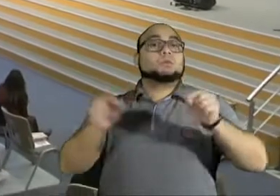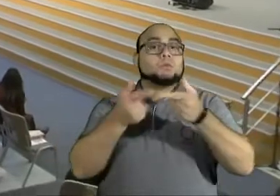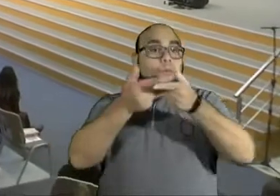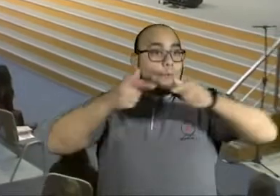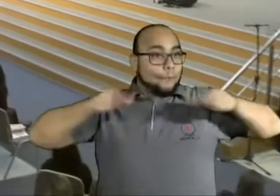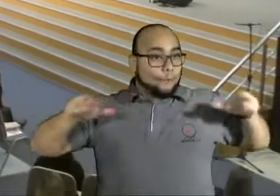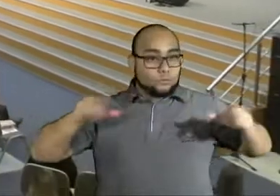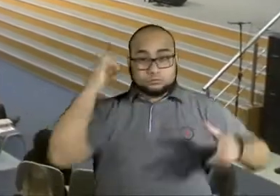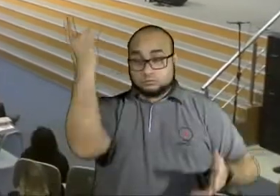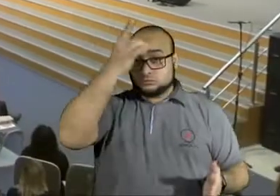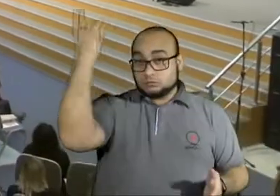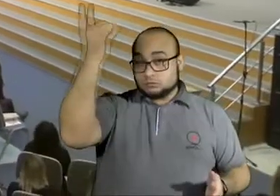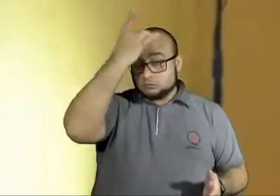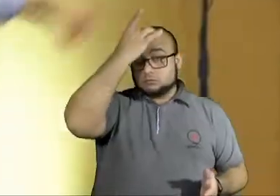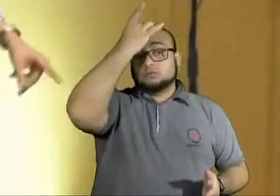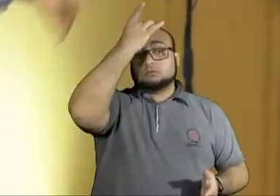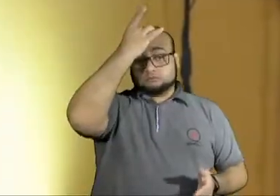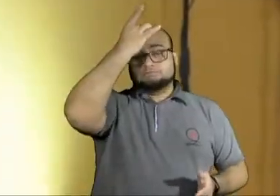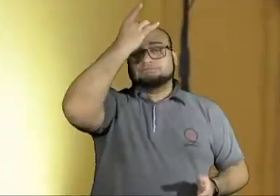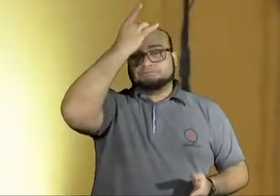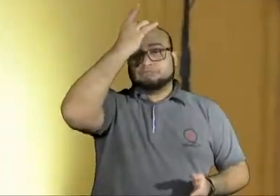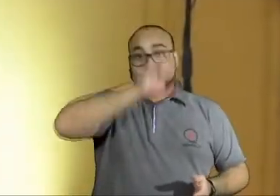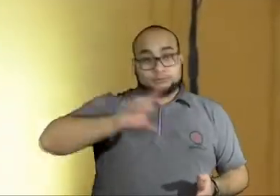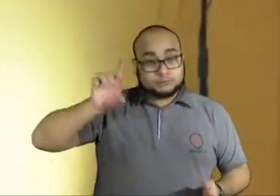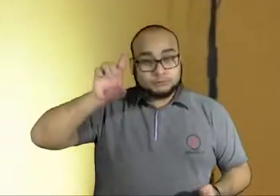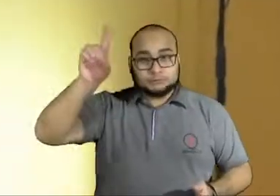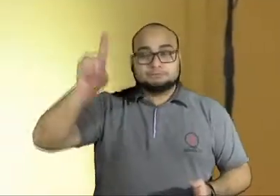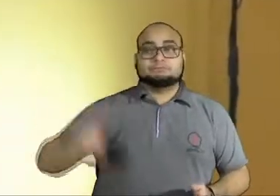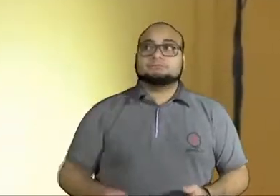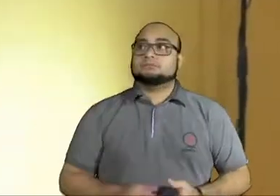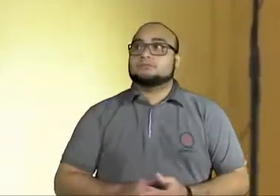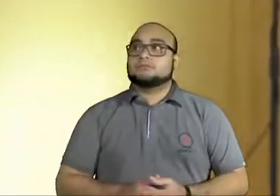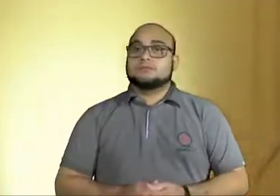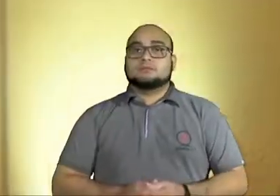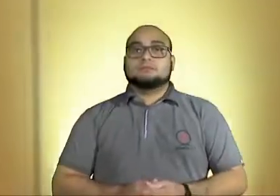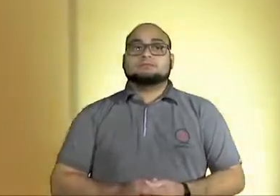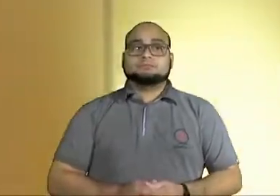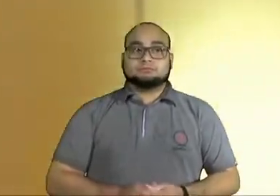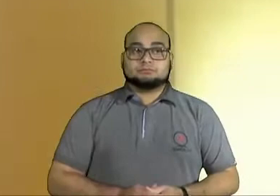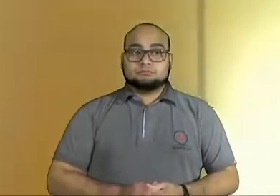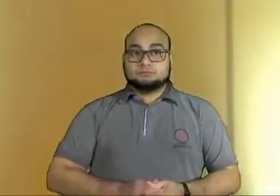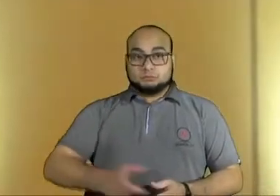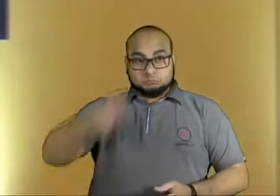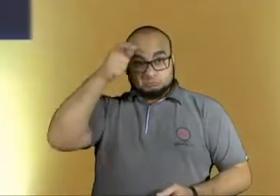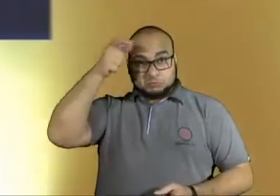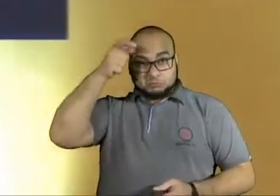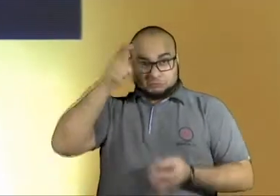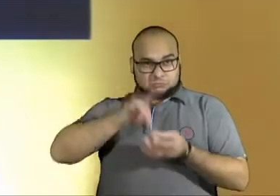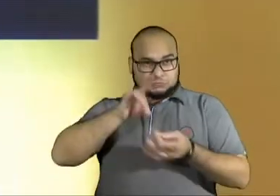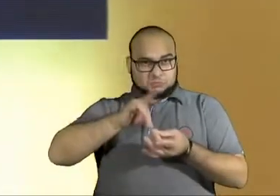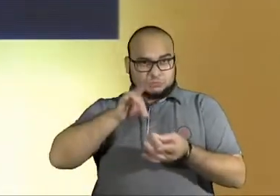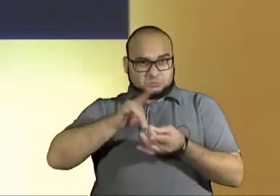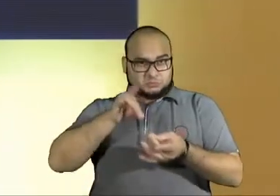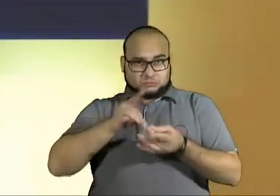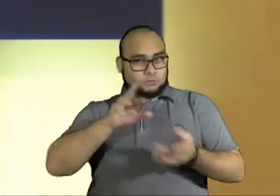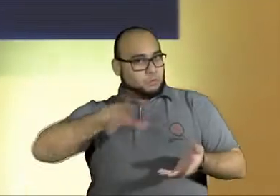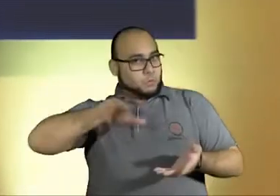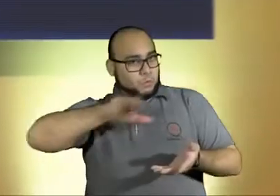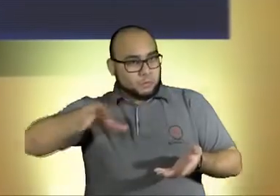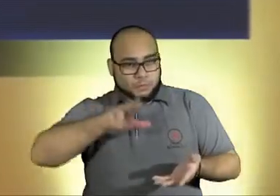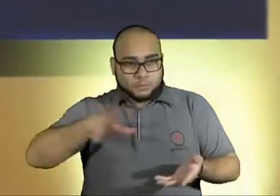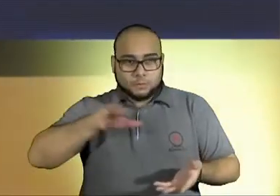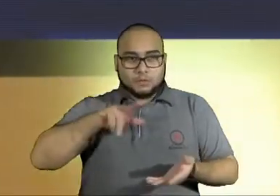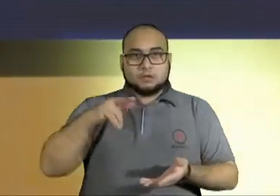Espírito de Deus, não é de Satanás, não. É o Espírito de Deus, não é das trevas, não. E o Espírito de Deus se movia sobre a face